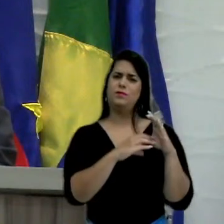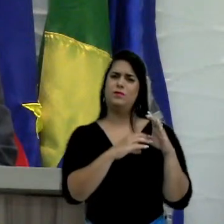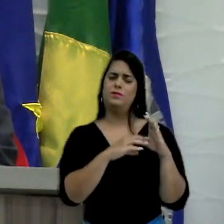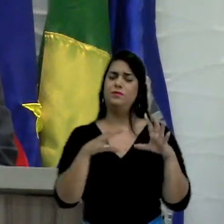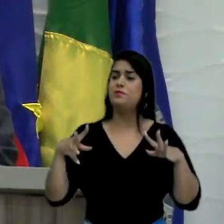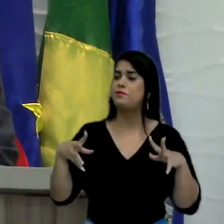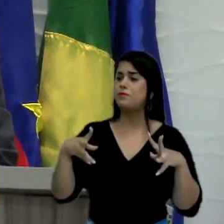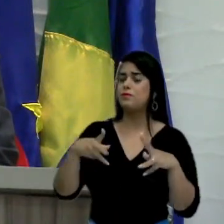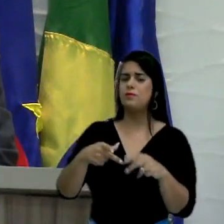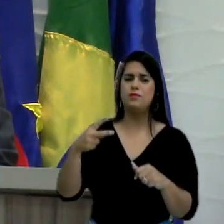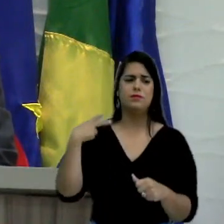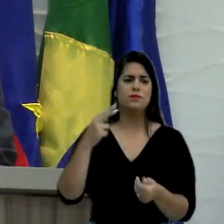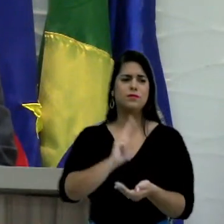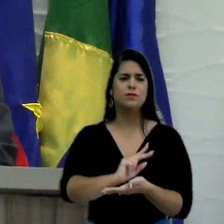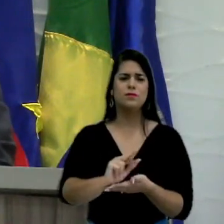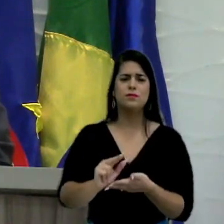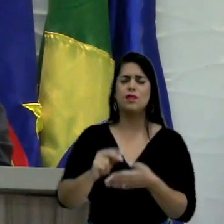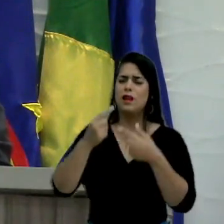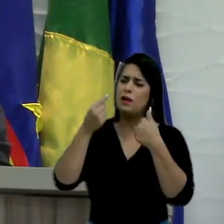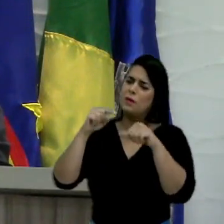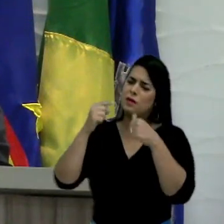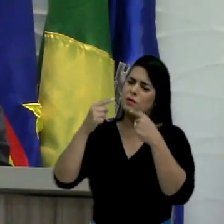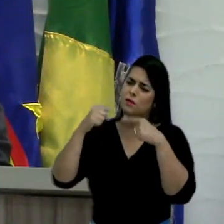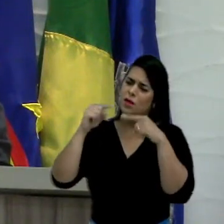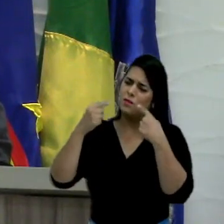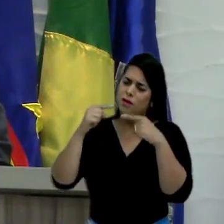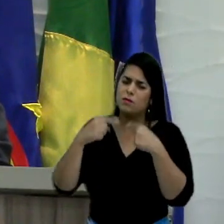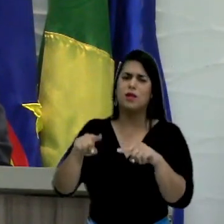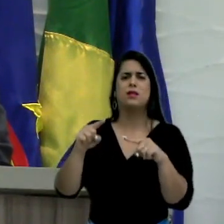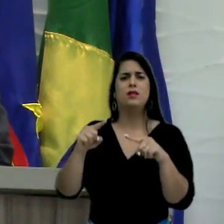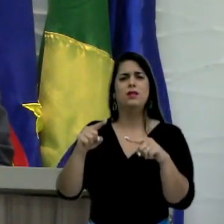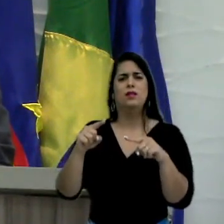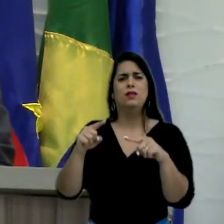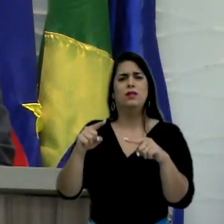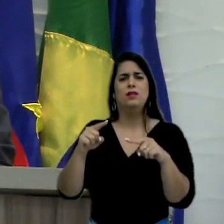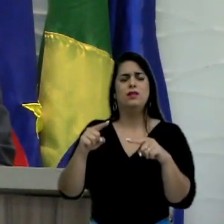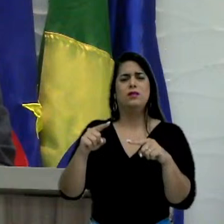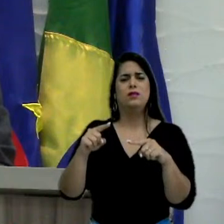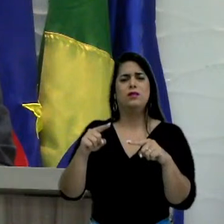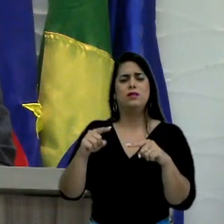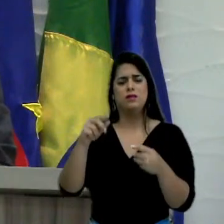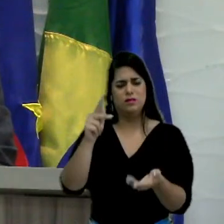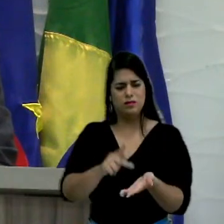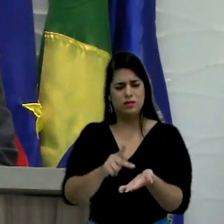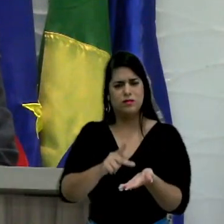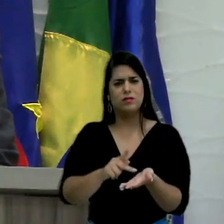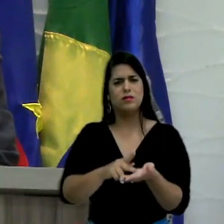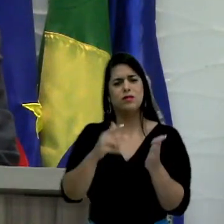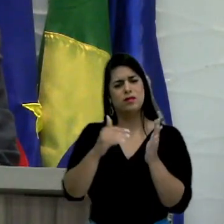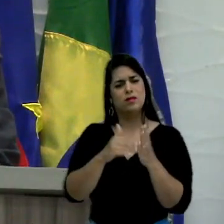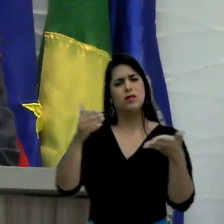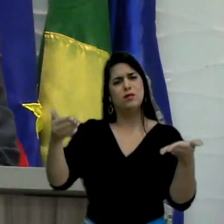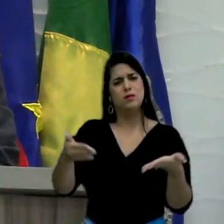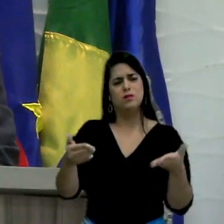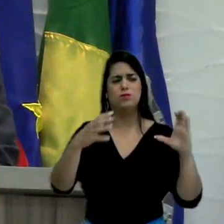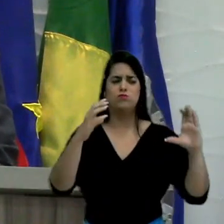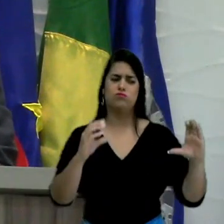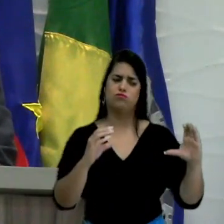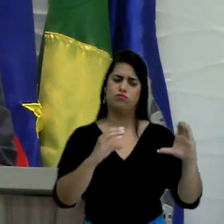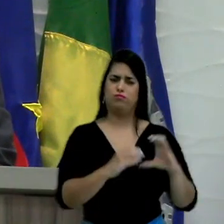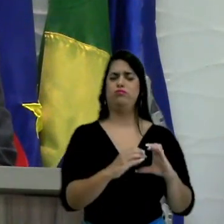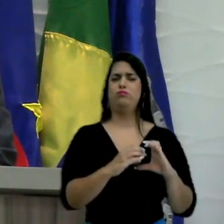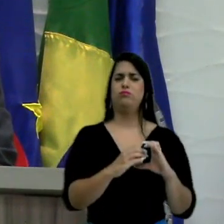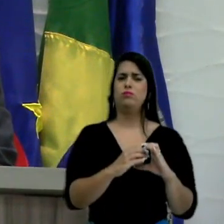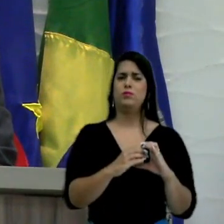os vereadores aqui reclamavam e reclamam com autoridade, de que pode reclamar até hoje da Compesa, um